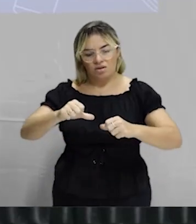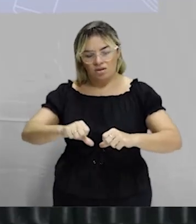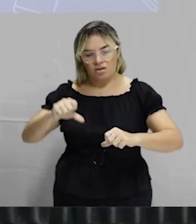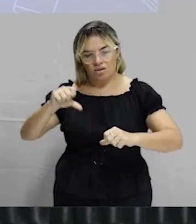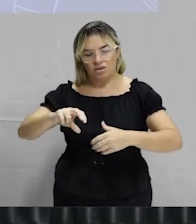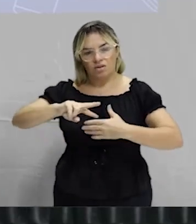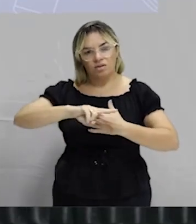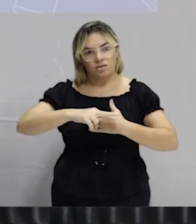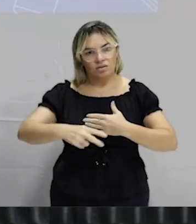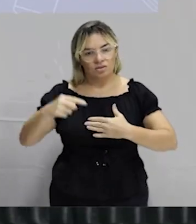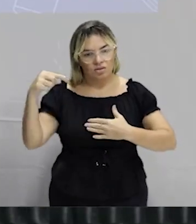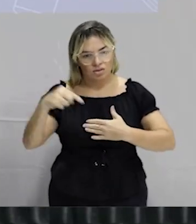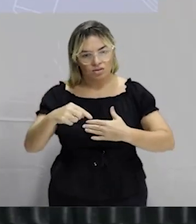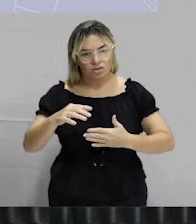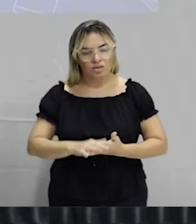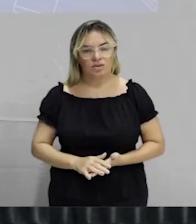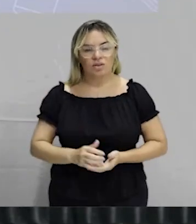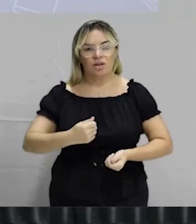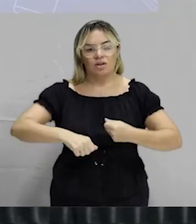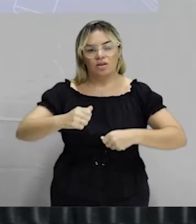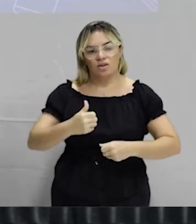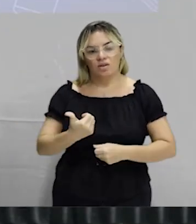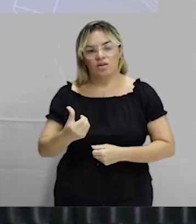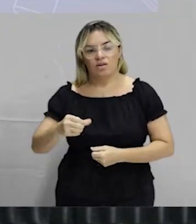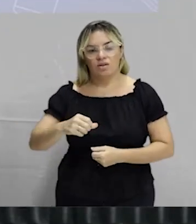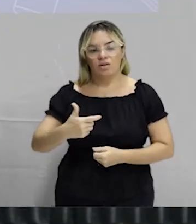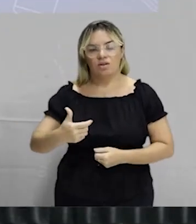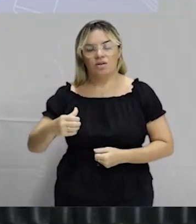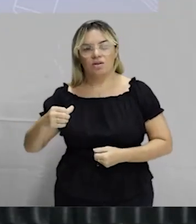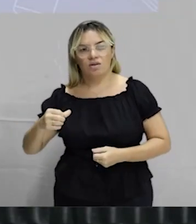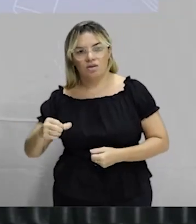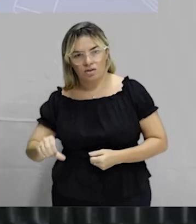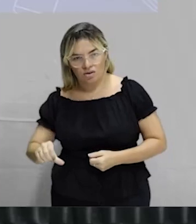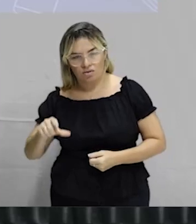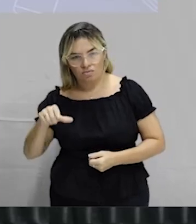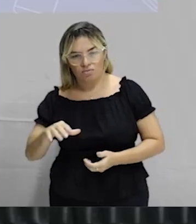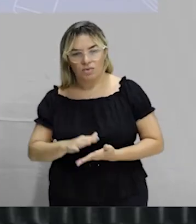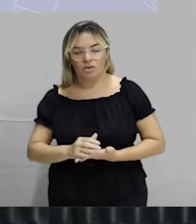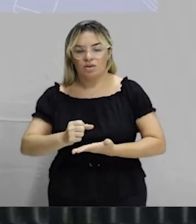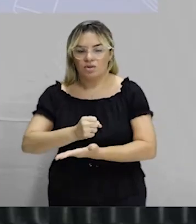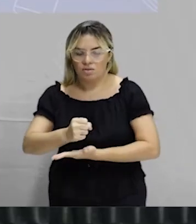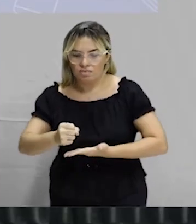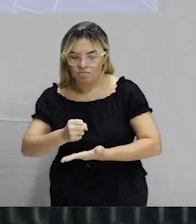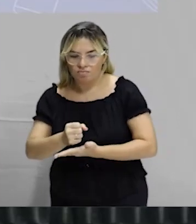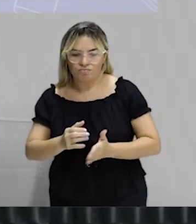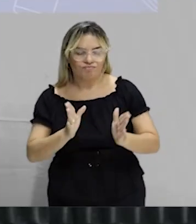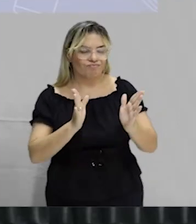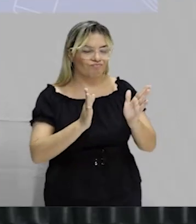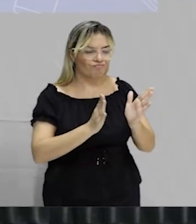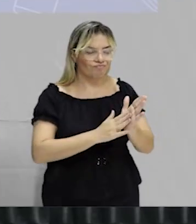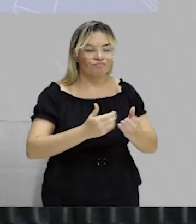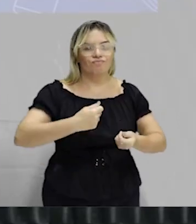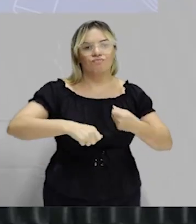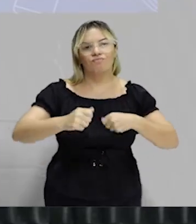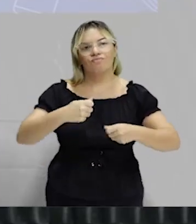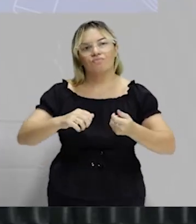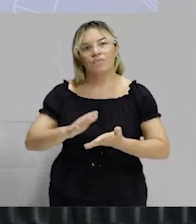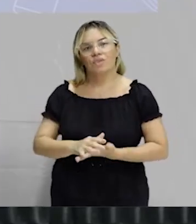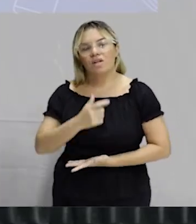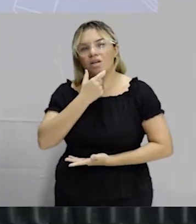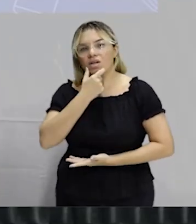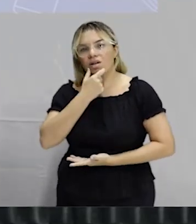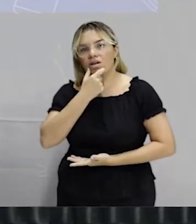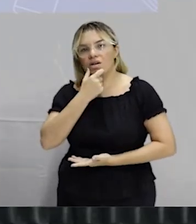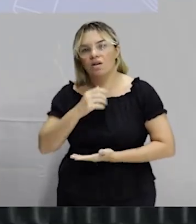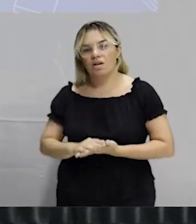governo norte-americano, baseado numa proposta de um economista inglês,